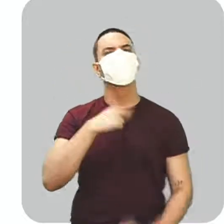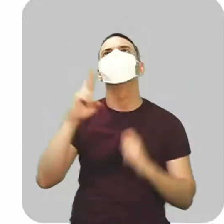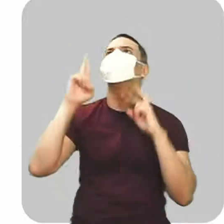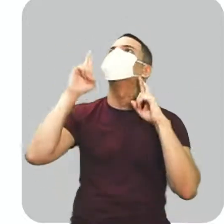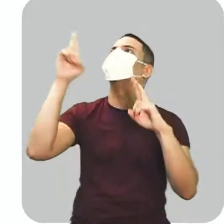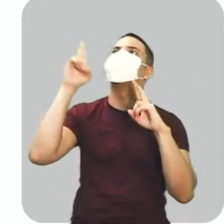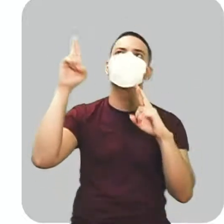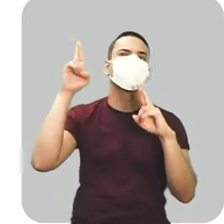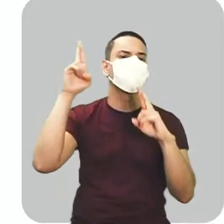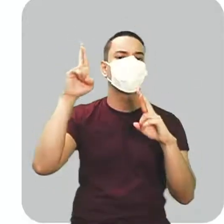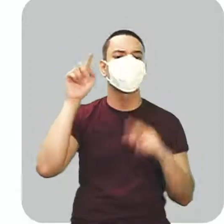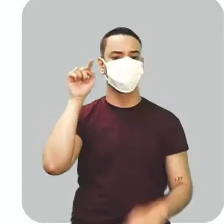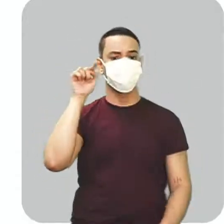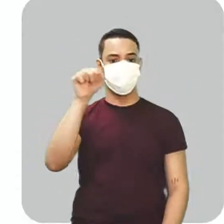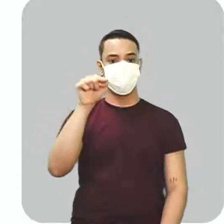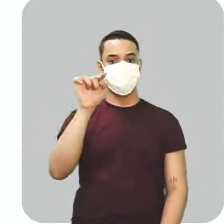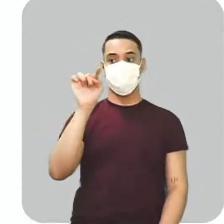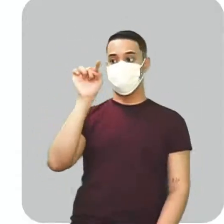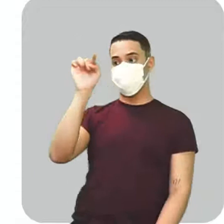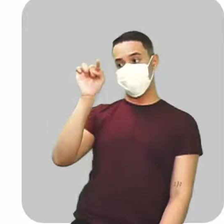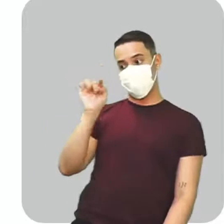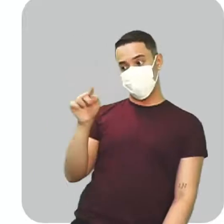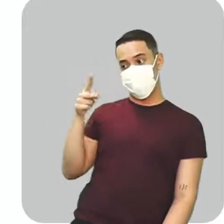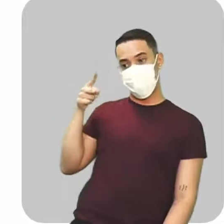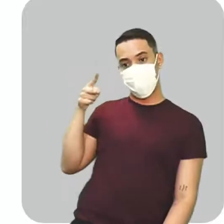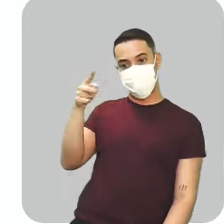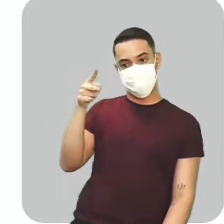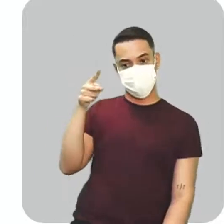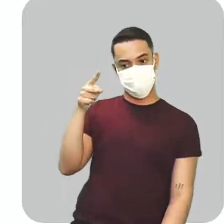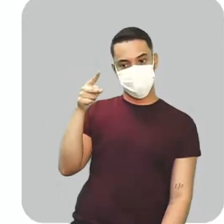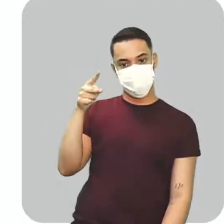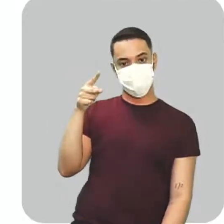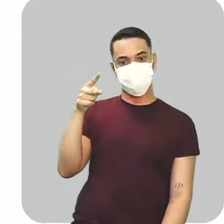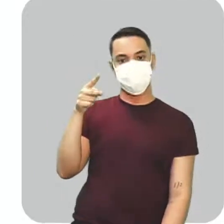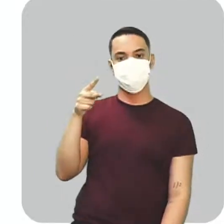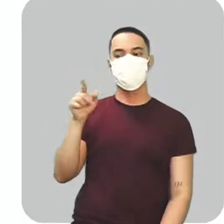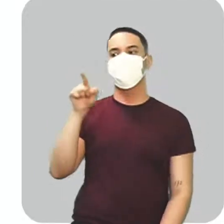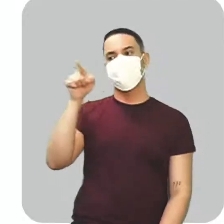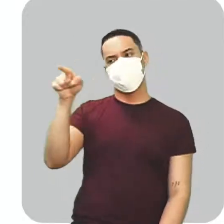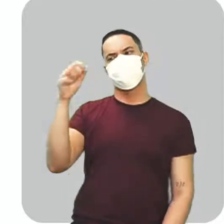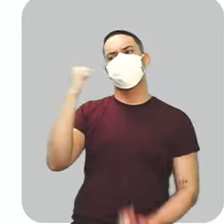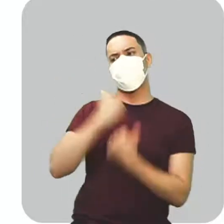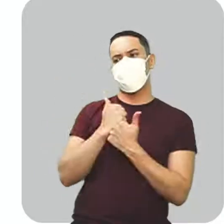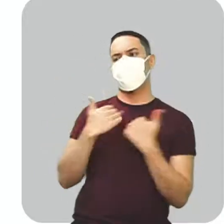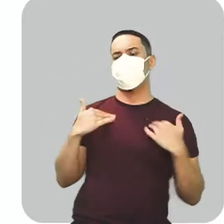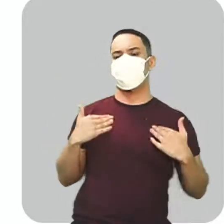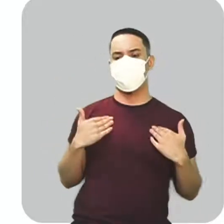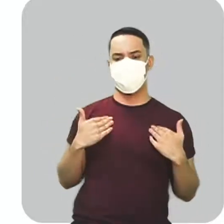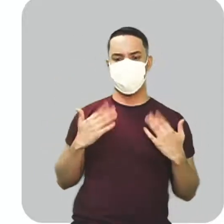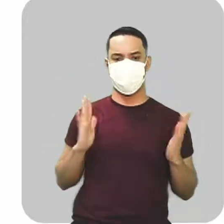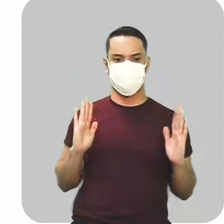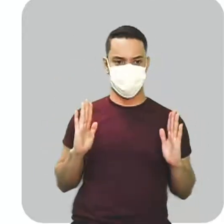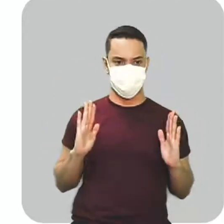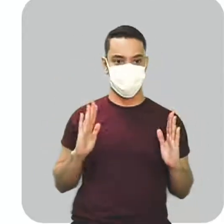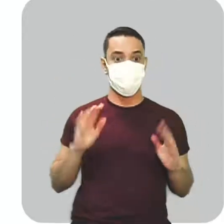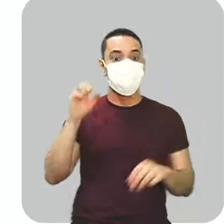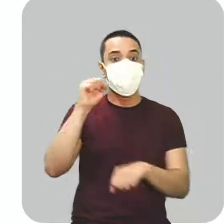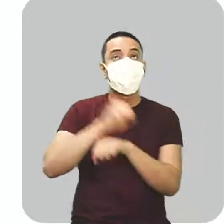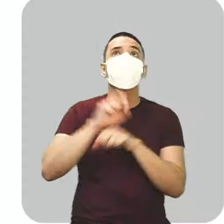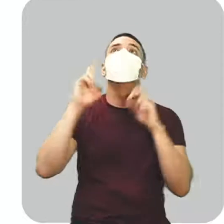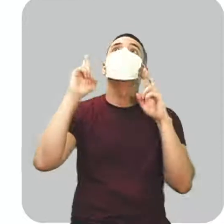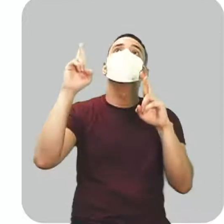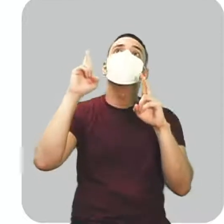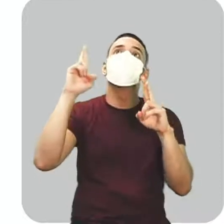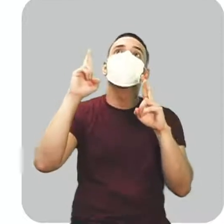sinceramente isto. Olha a pontuação aí, ó. 2 pontos. Que você me apoie. Também a